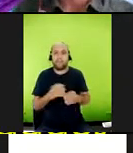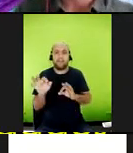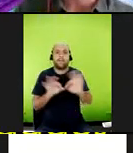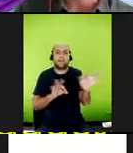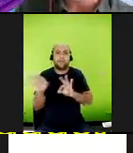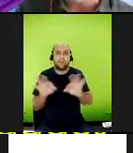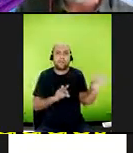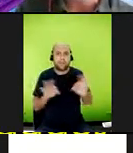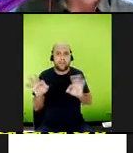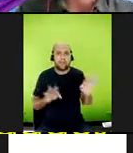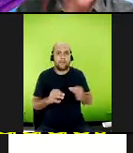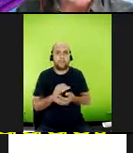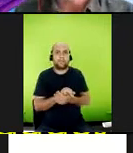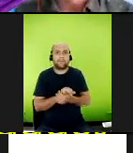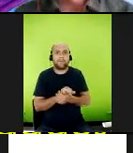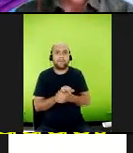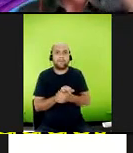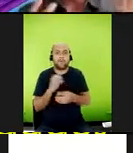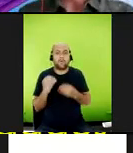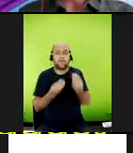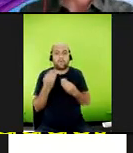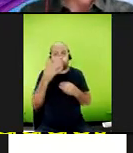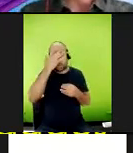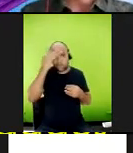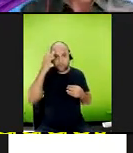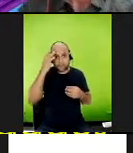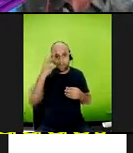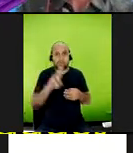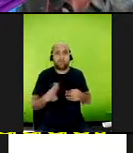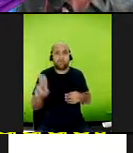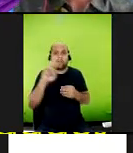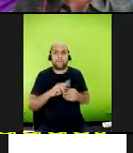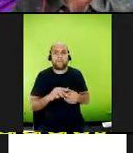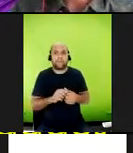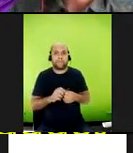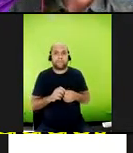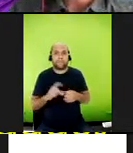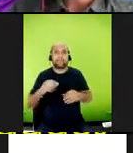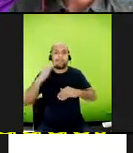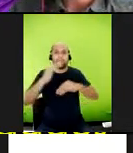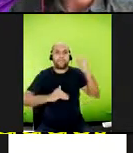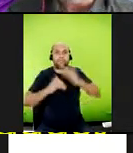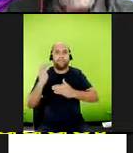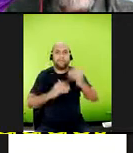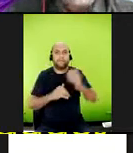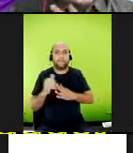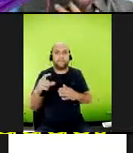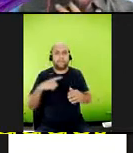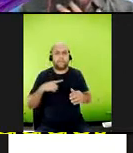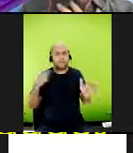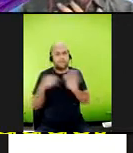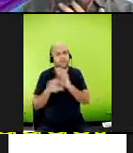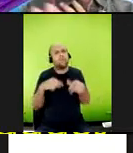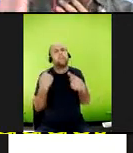trajetória de vida aí para ti construir né como sujeito único e singular que é a capacidade que você tem de perguntar para o que é